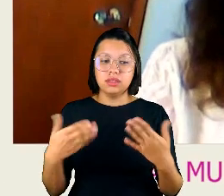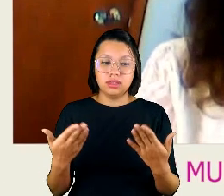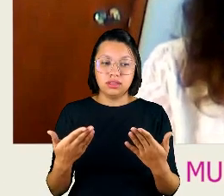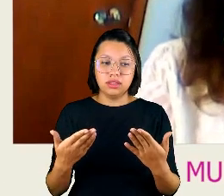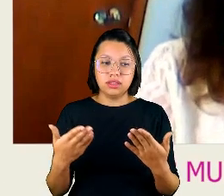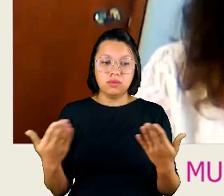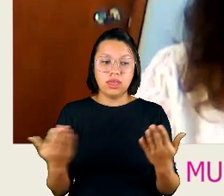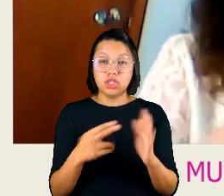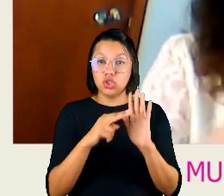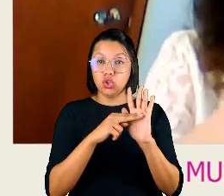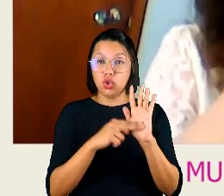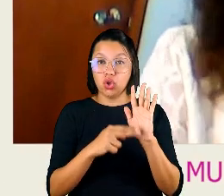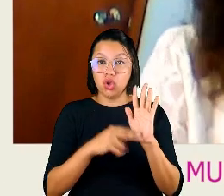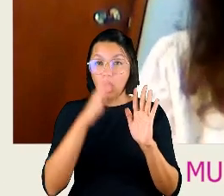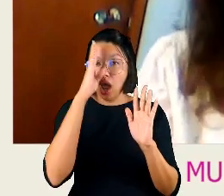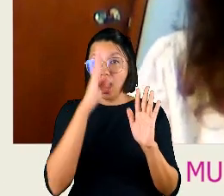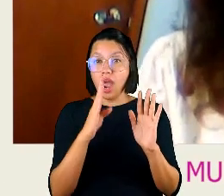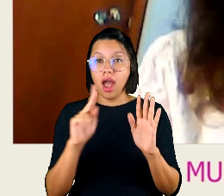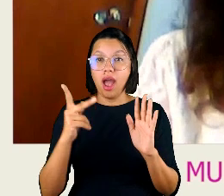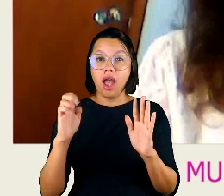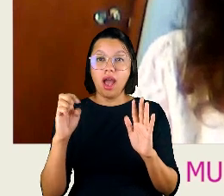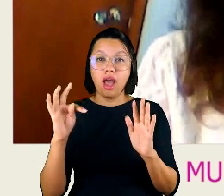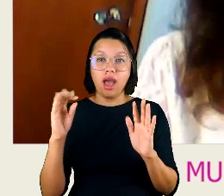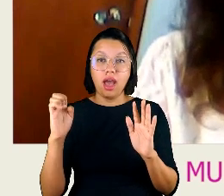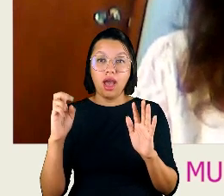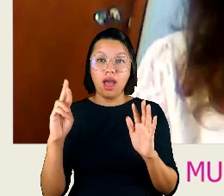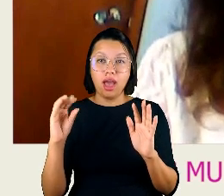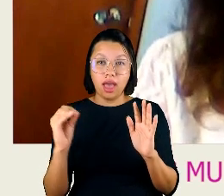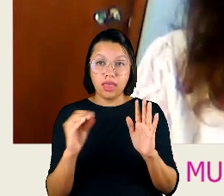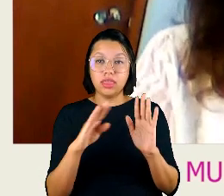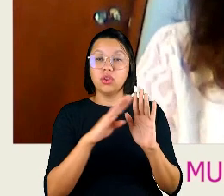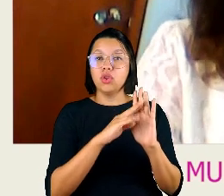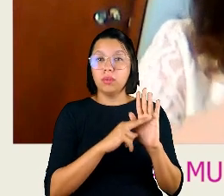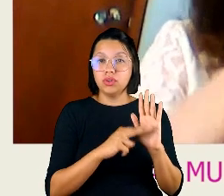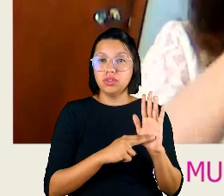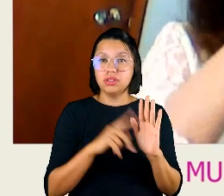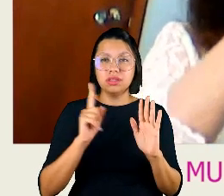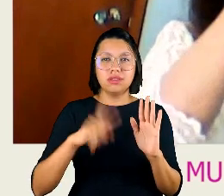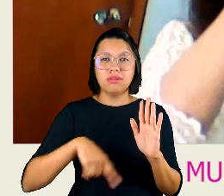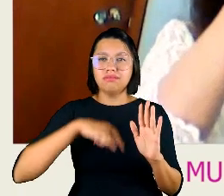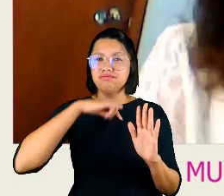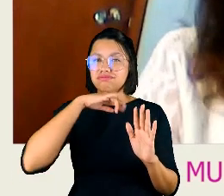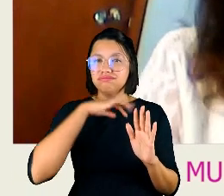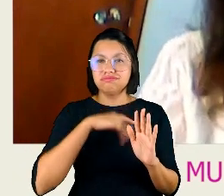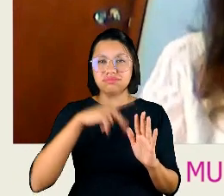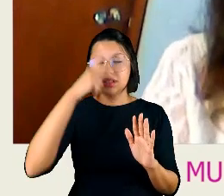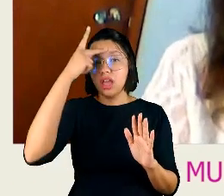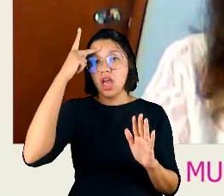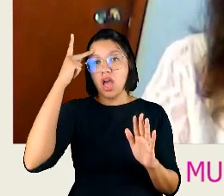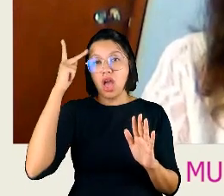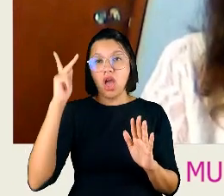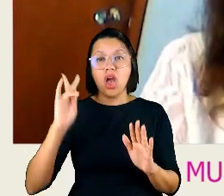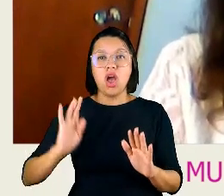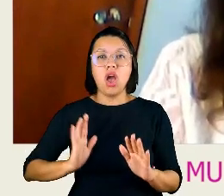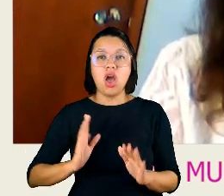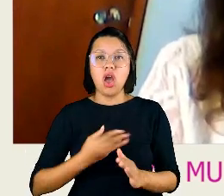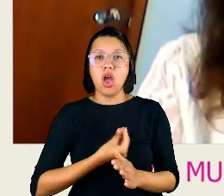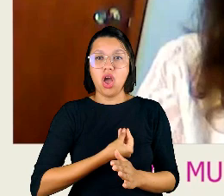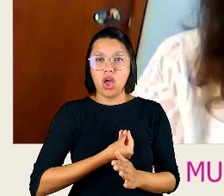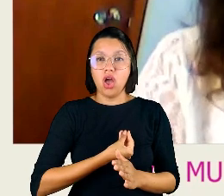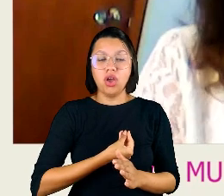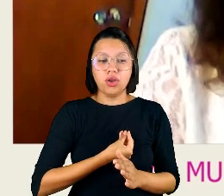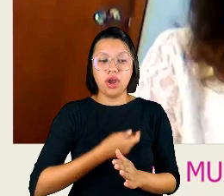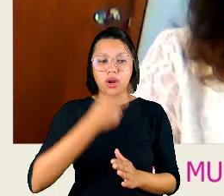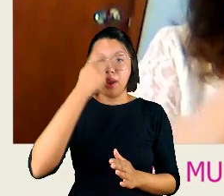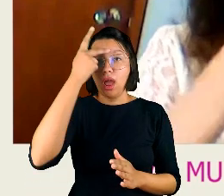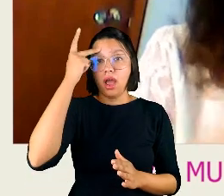heteronormatização acaba sendo cruel para as pessoas transgênero, acaba sendo cruel para a mulher